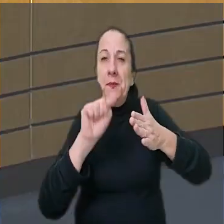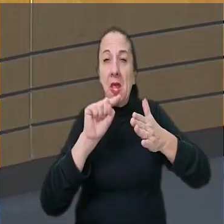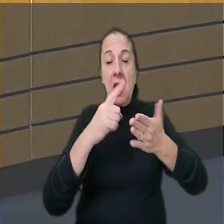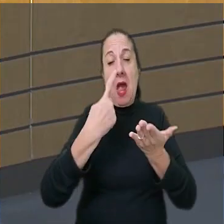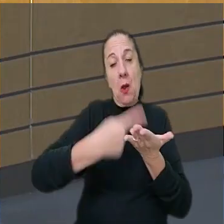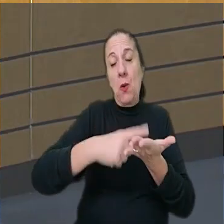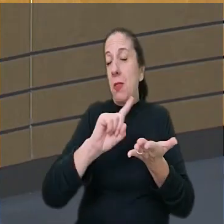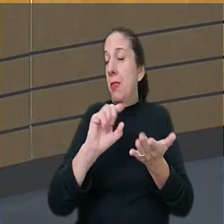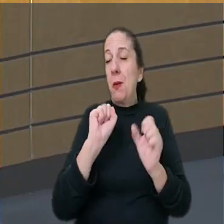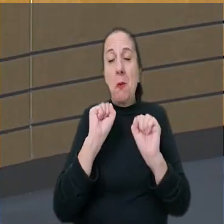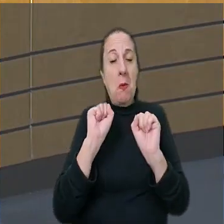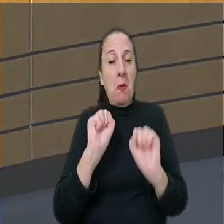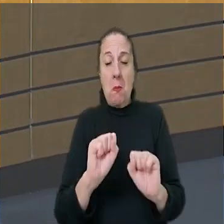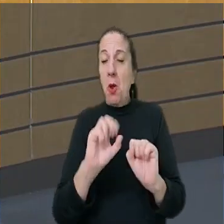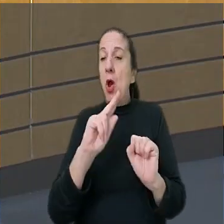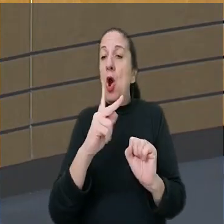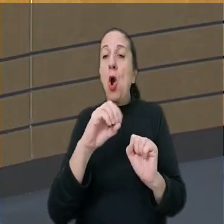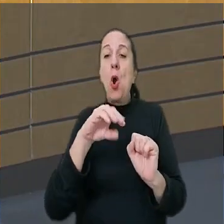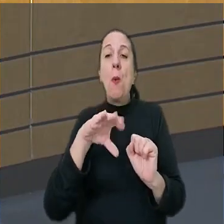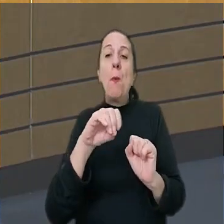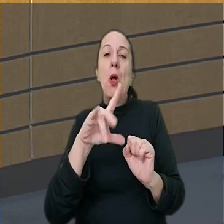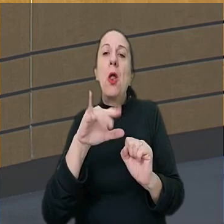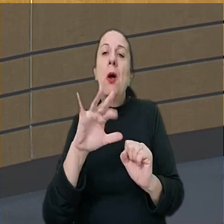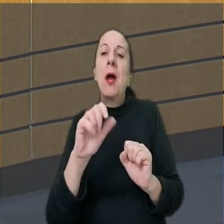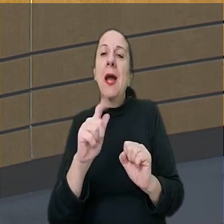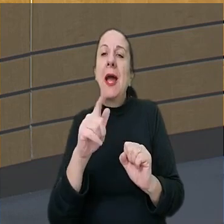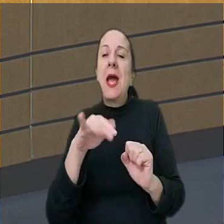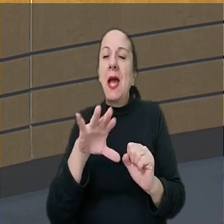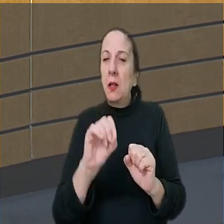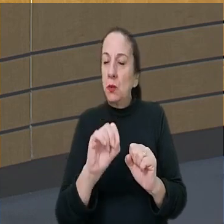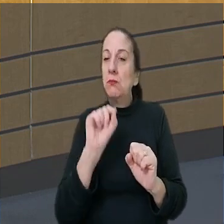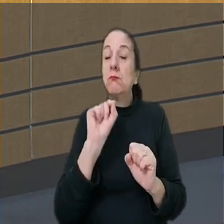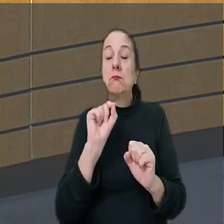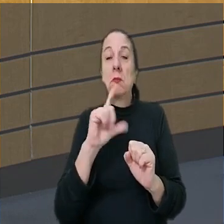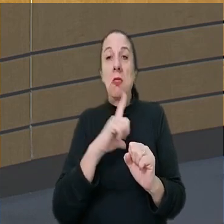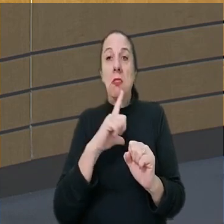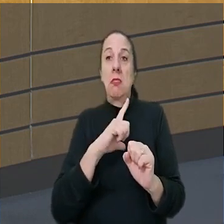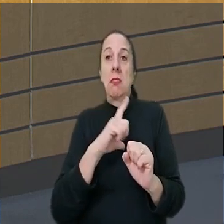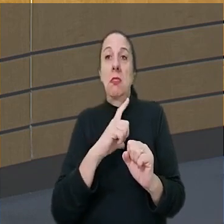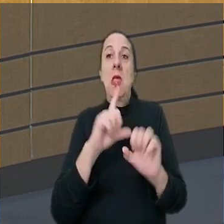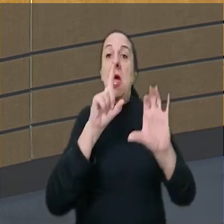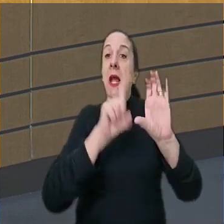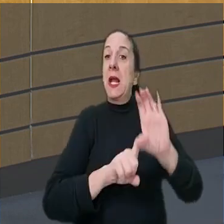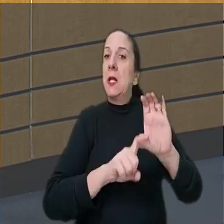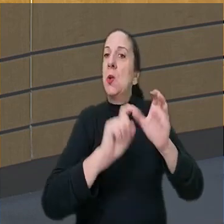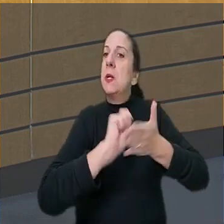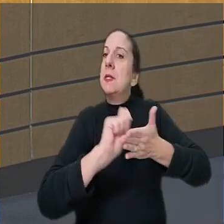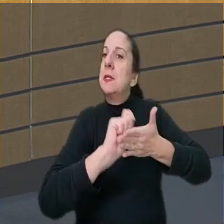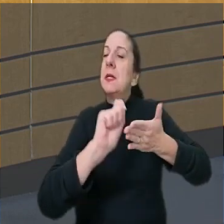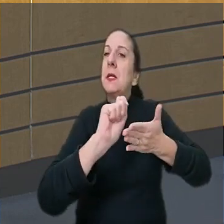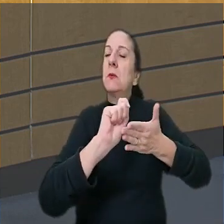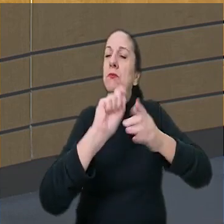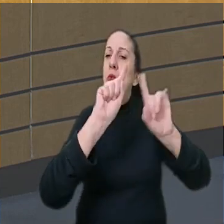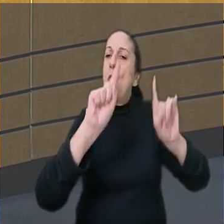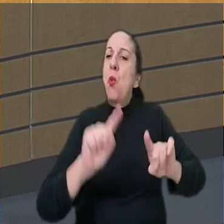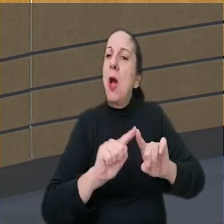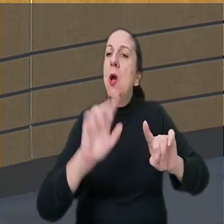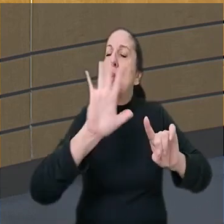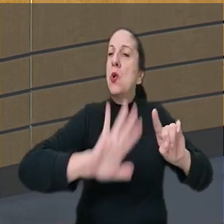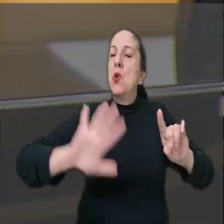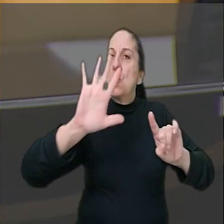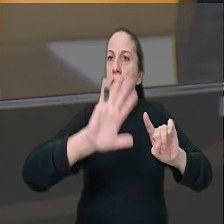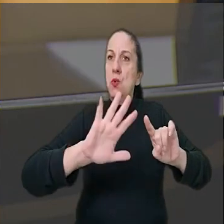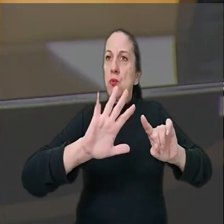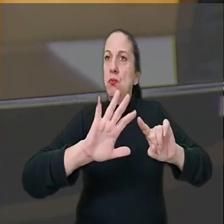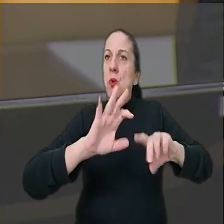empresarial. No caso, o acordo não poderia ser homologado em razão da potencialidade de lesão a credores inscritos no quadro